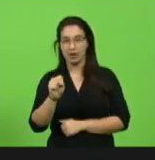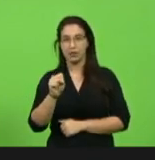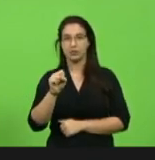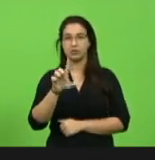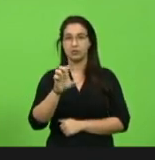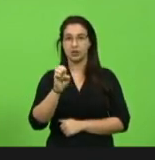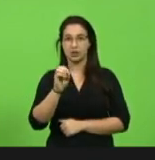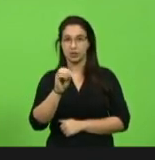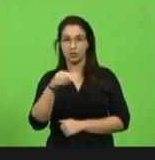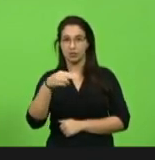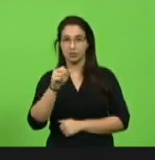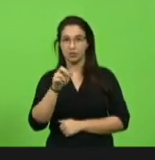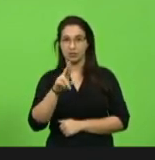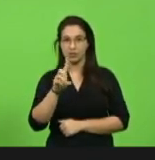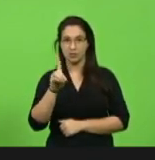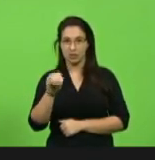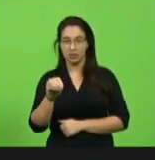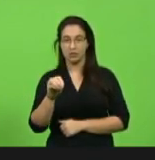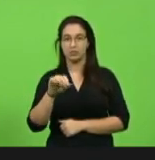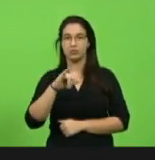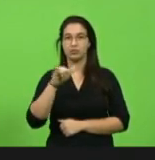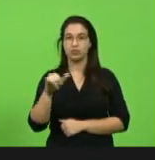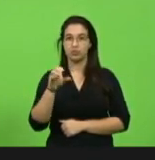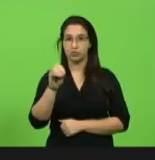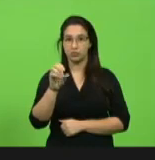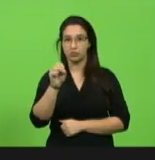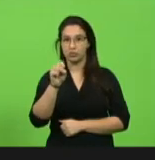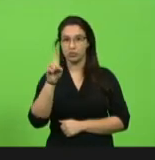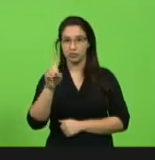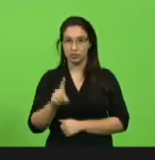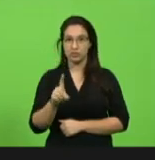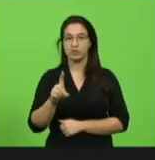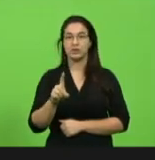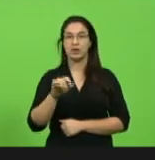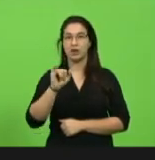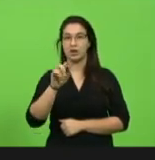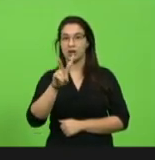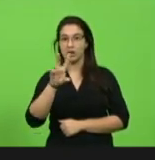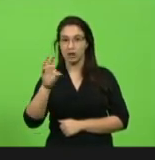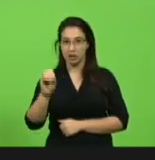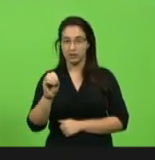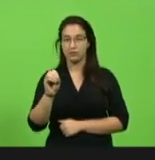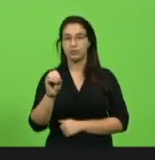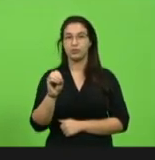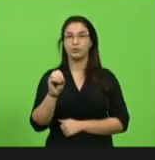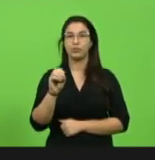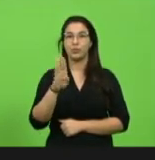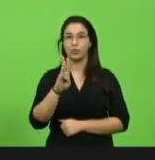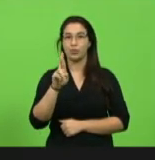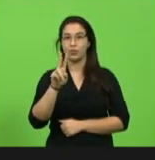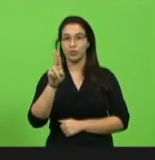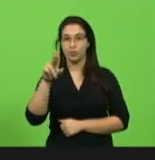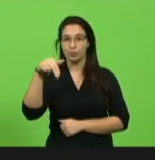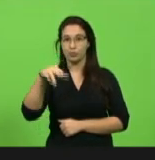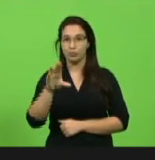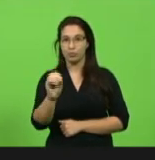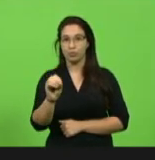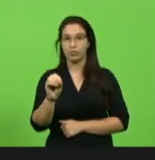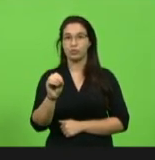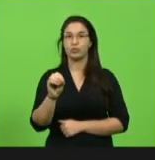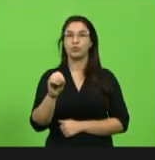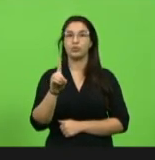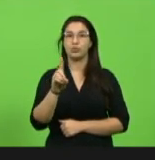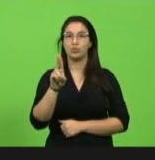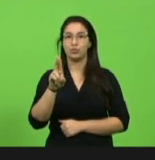Borchardt, Dr. José Leite, Dr. Ivo Borchardt, Bruno Carreirão, Luciane